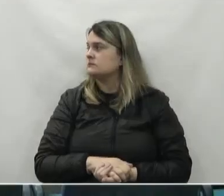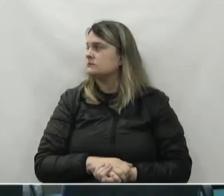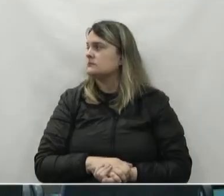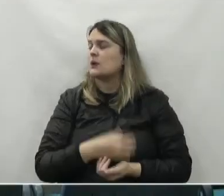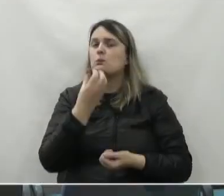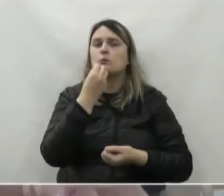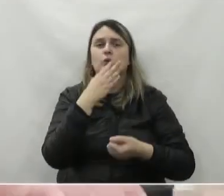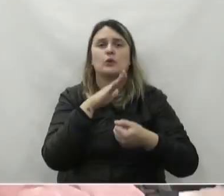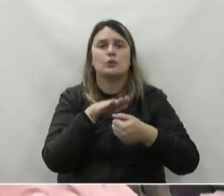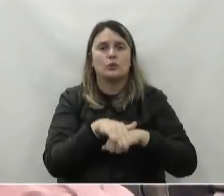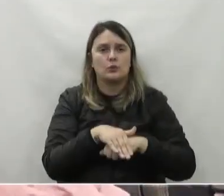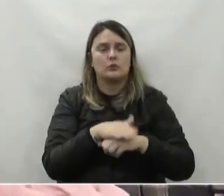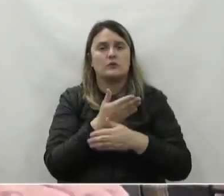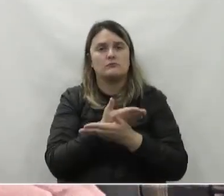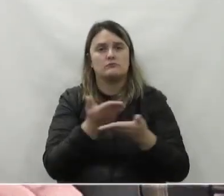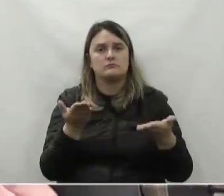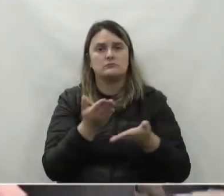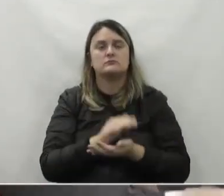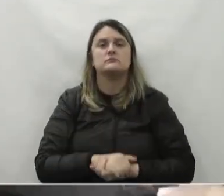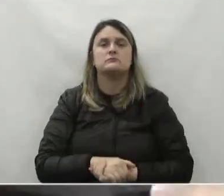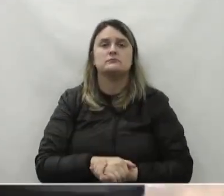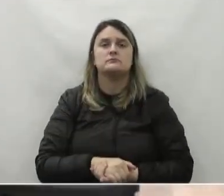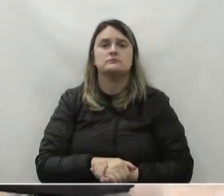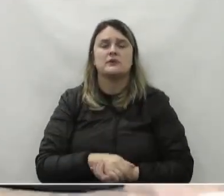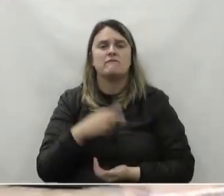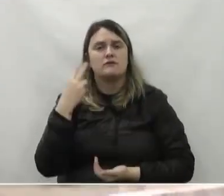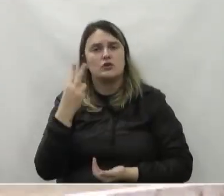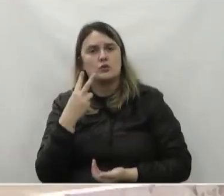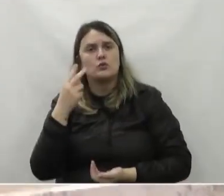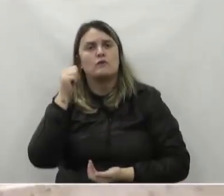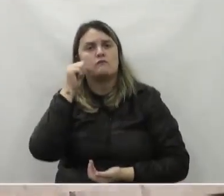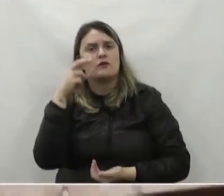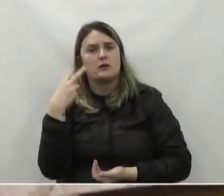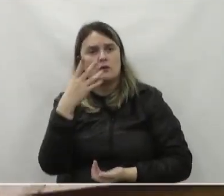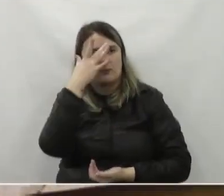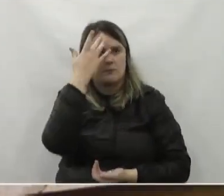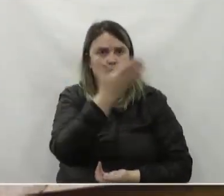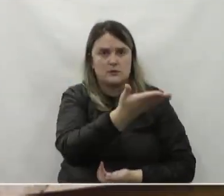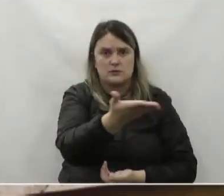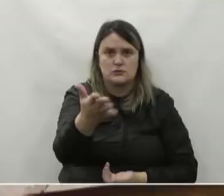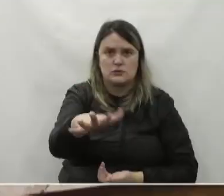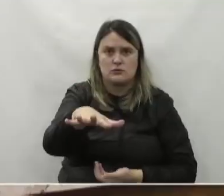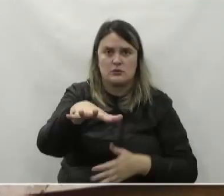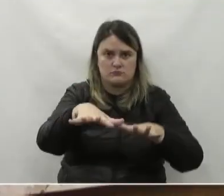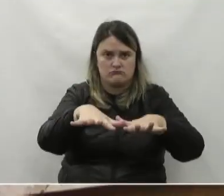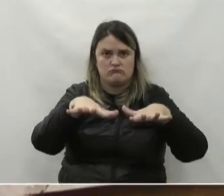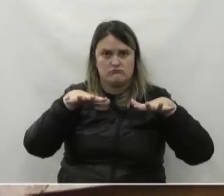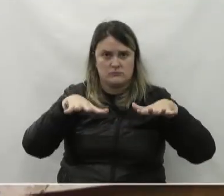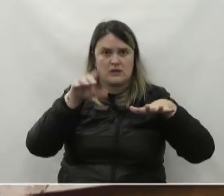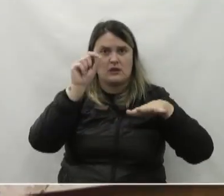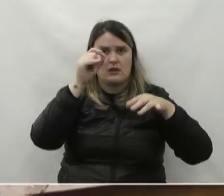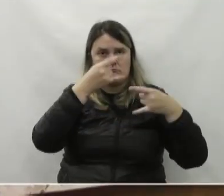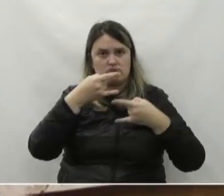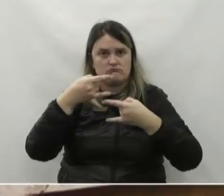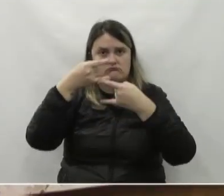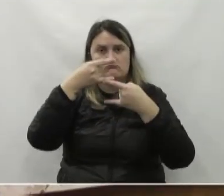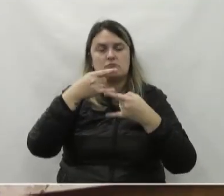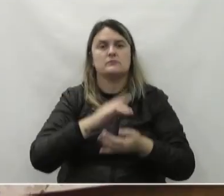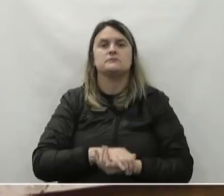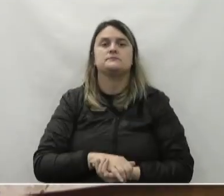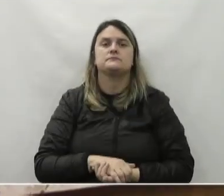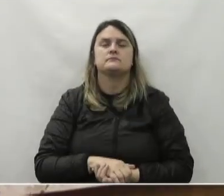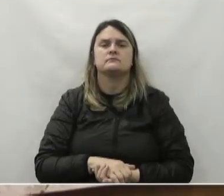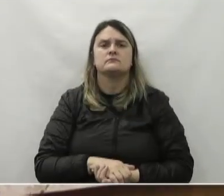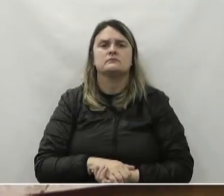Boa noite a todos, colegas, ao público, pessoal de casa. Bom, pessoal,